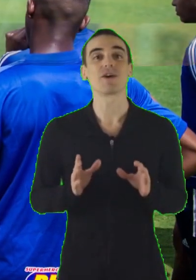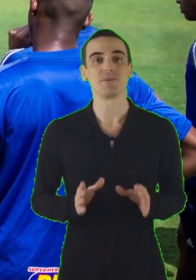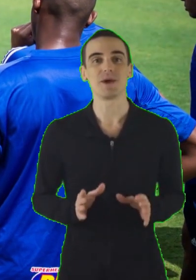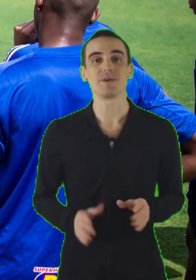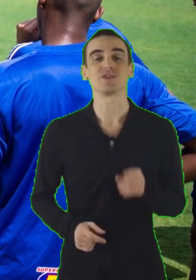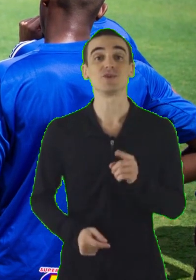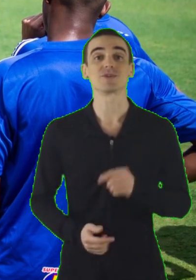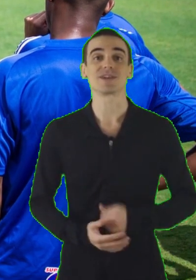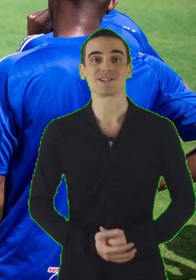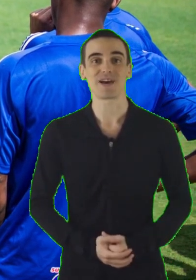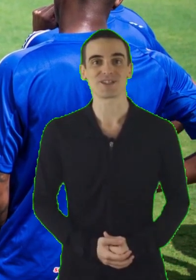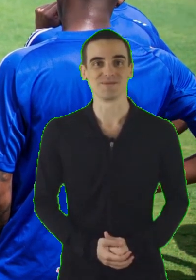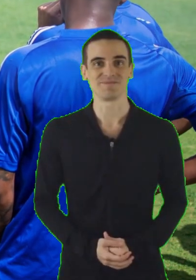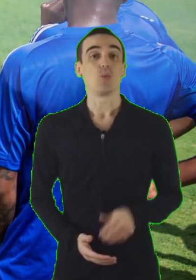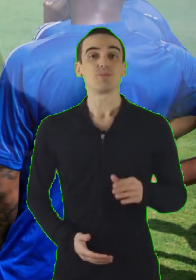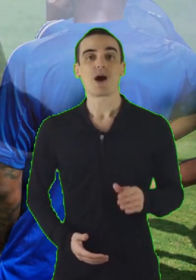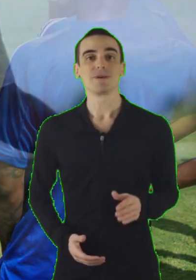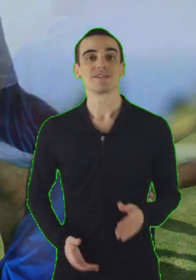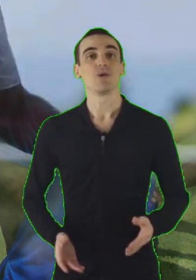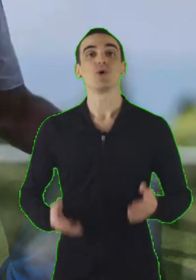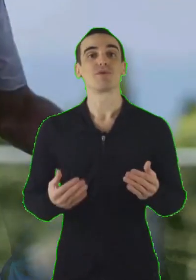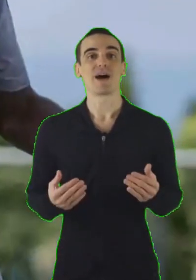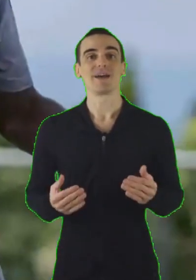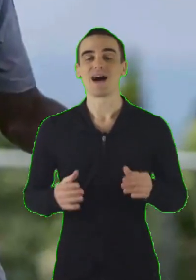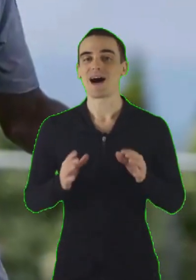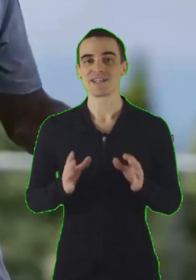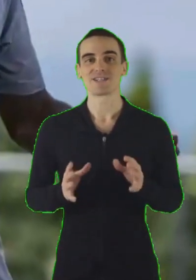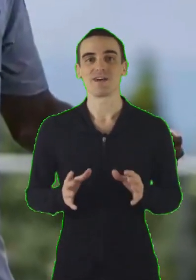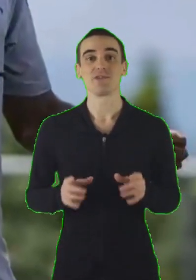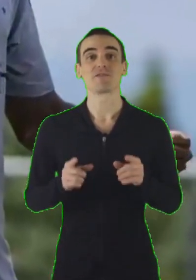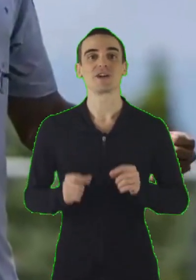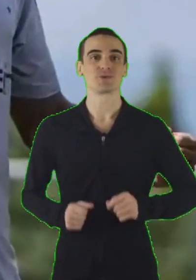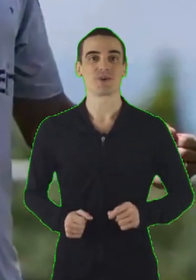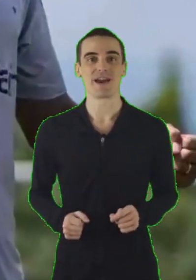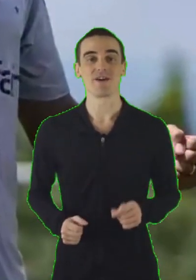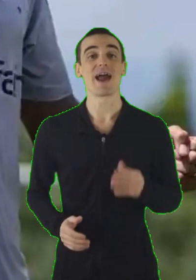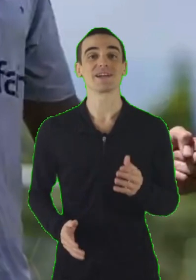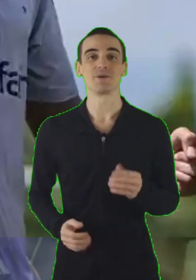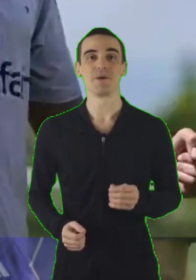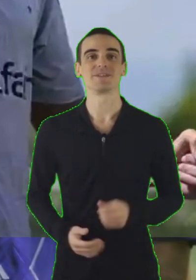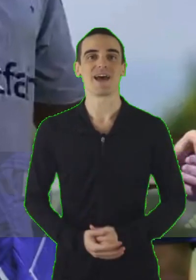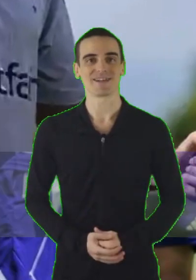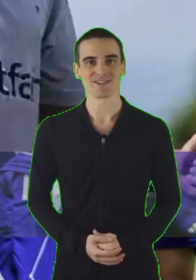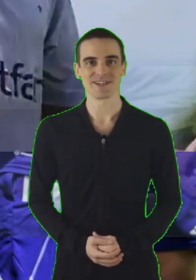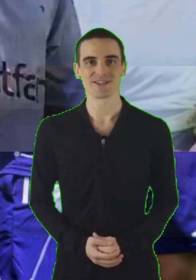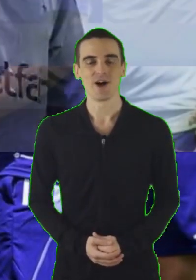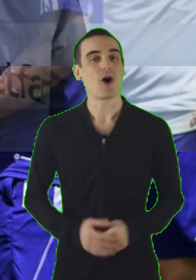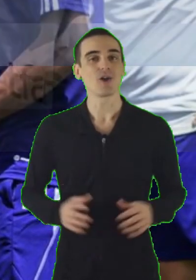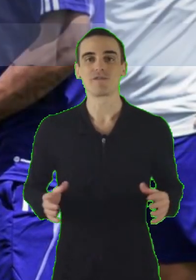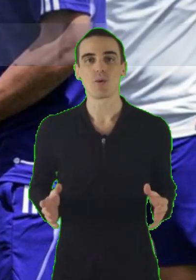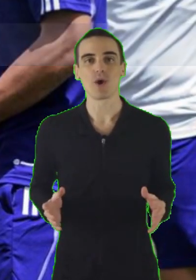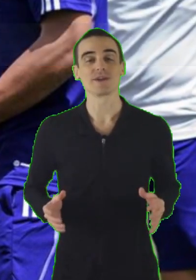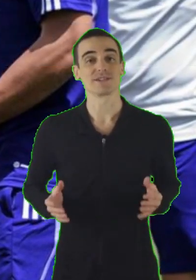Neres, Luciano Castan e Marlon, Matheus Jussa, Felipe Machado, Matheus Pereira, Lucas Silva e Matheus Vital, Arthur Gomes e